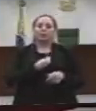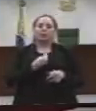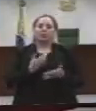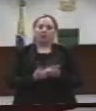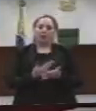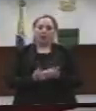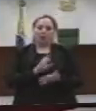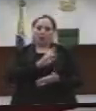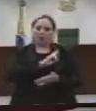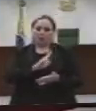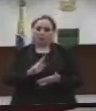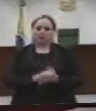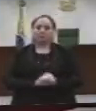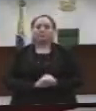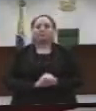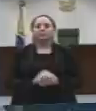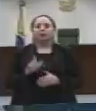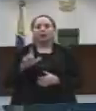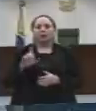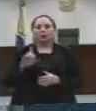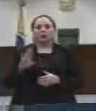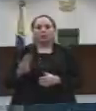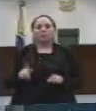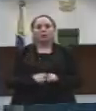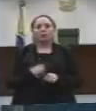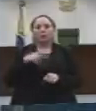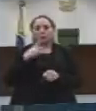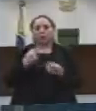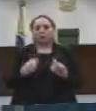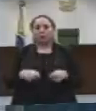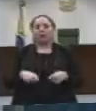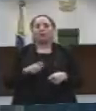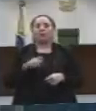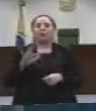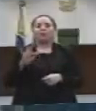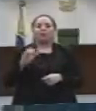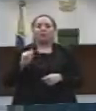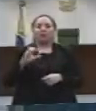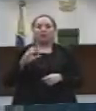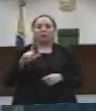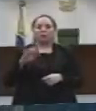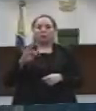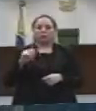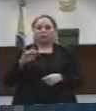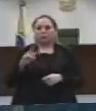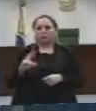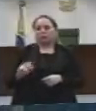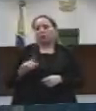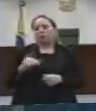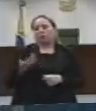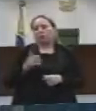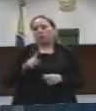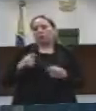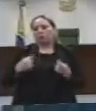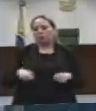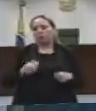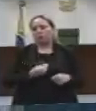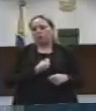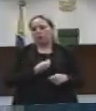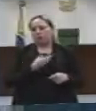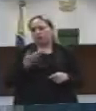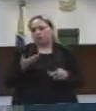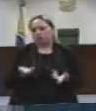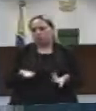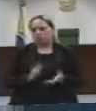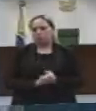leitz de bases também fala em que ele tem ser facultativo e se é facultativo não requer presença de res passagem Mas